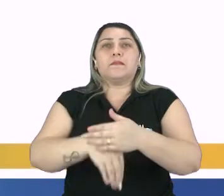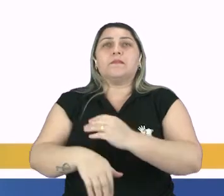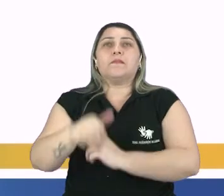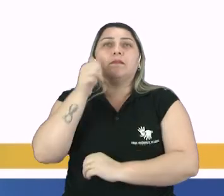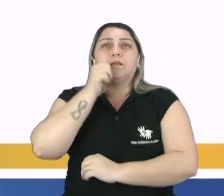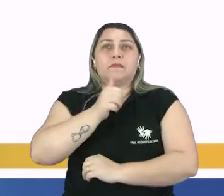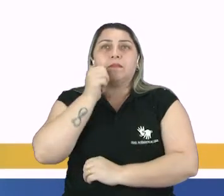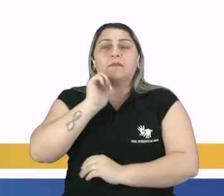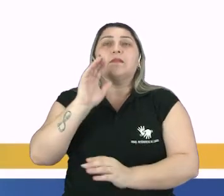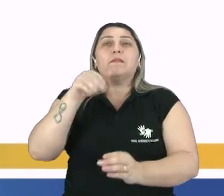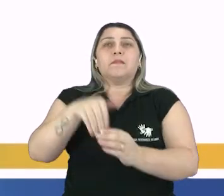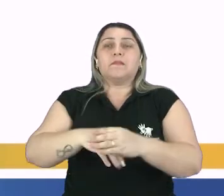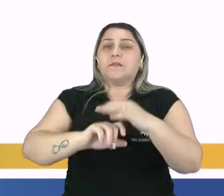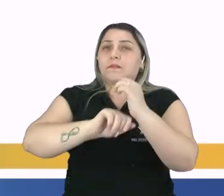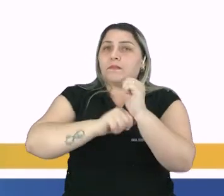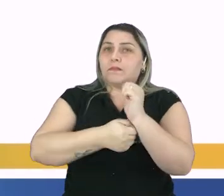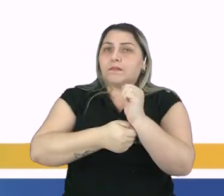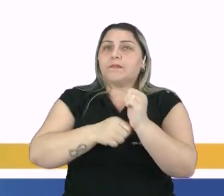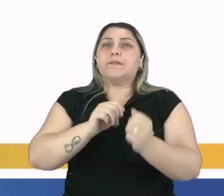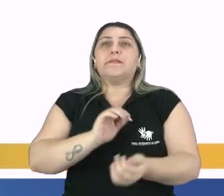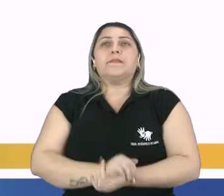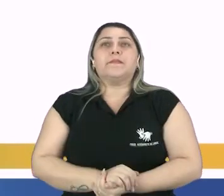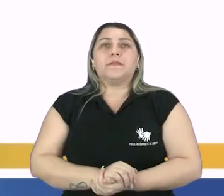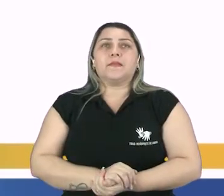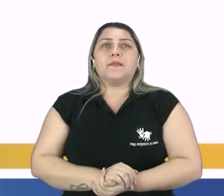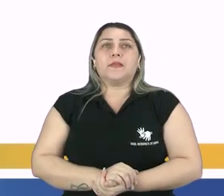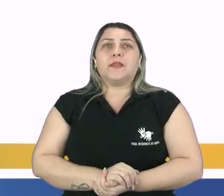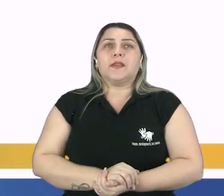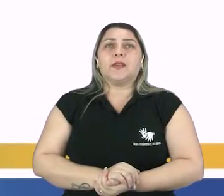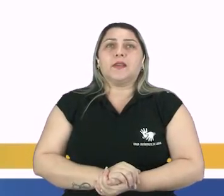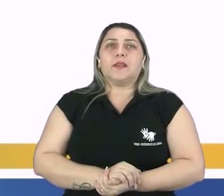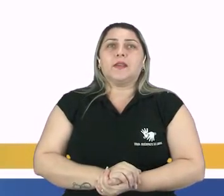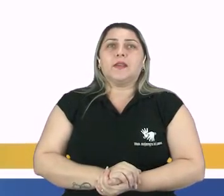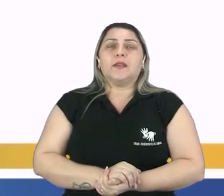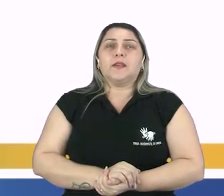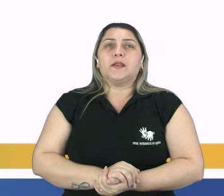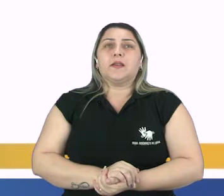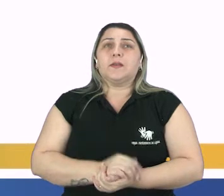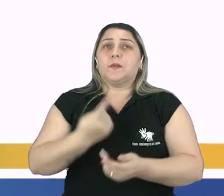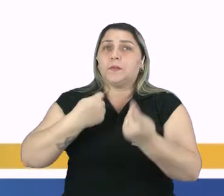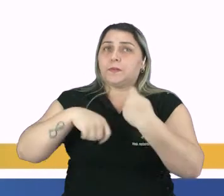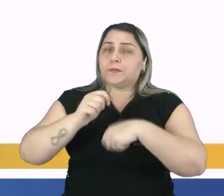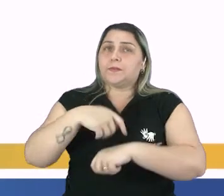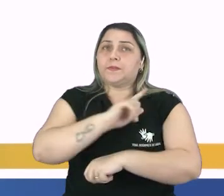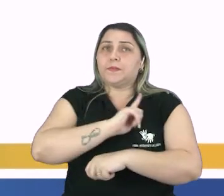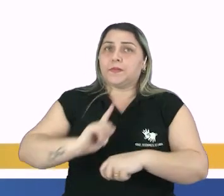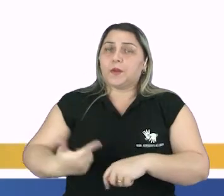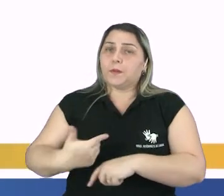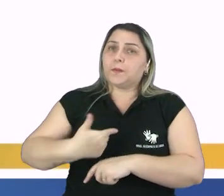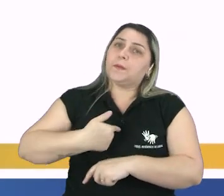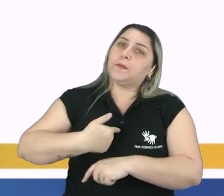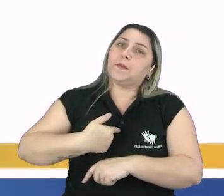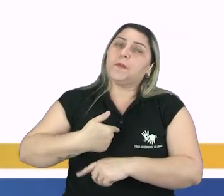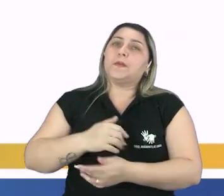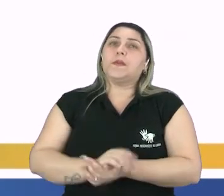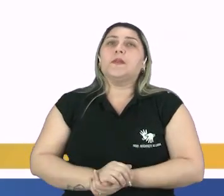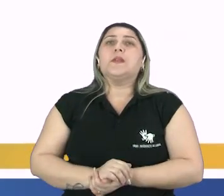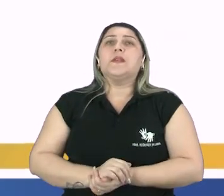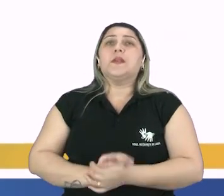do voto feminino e do voto secreto. Isso tudo é sobre a administração do governo de Getúlio Vargas,